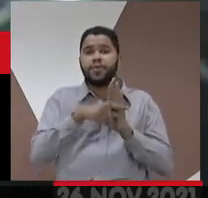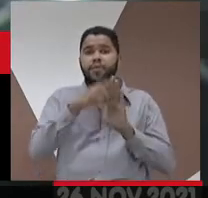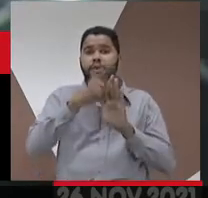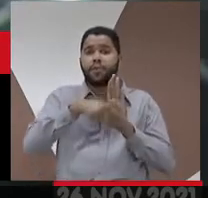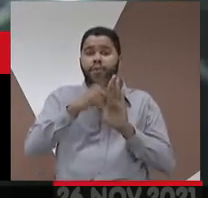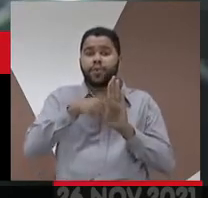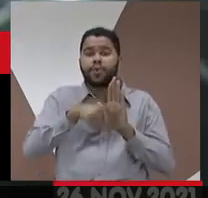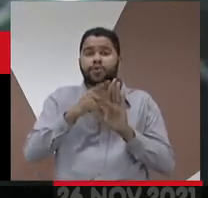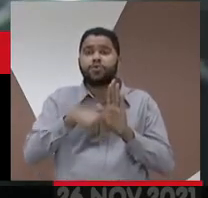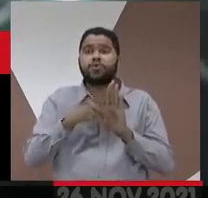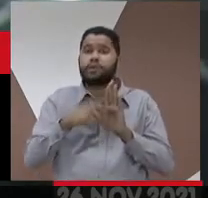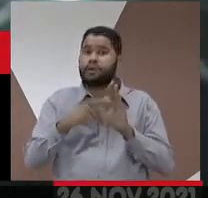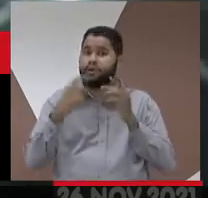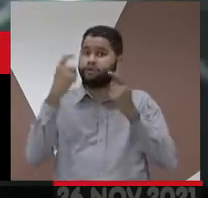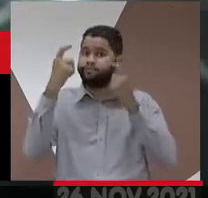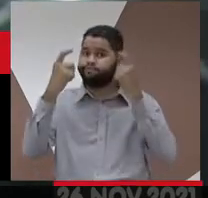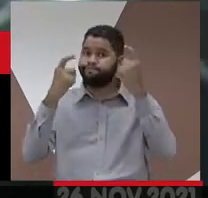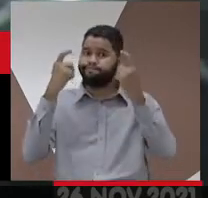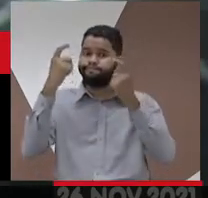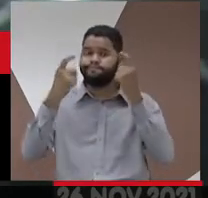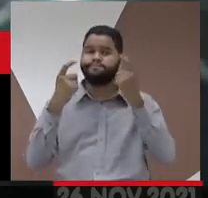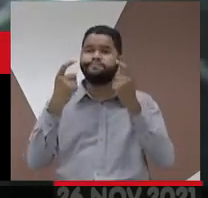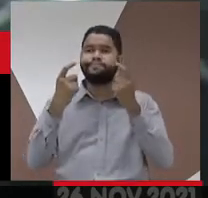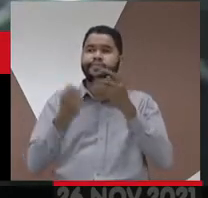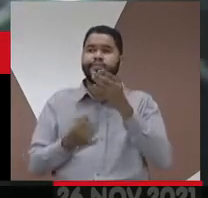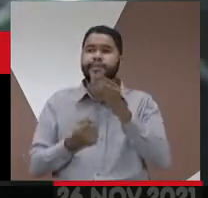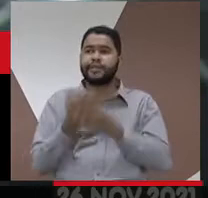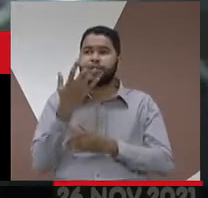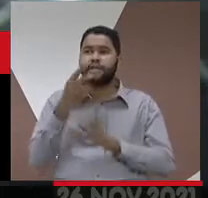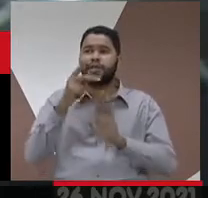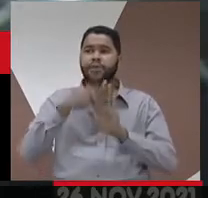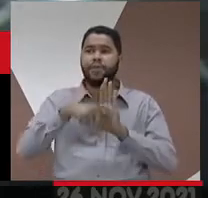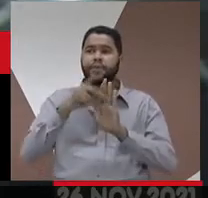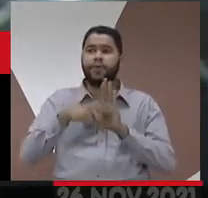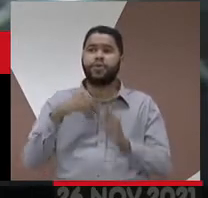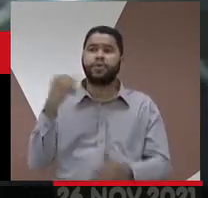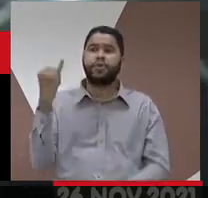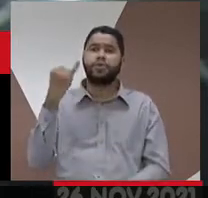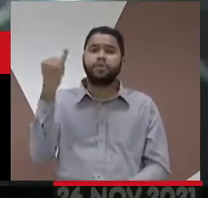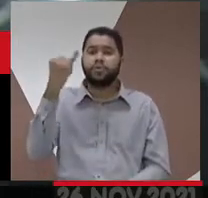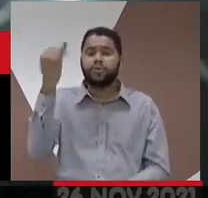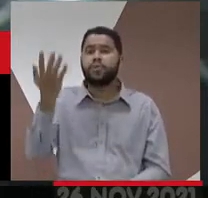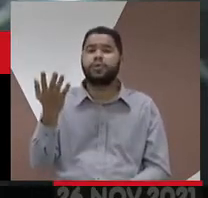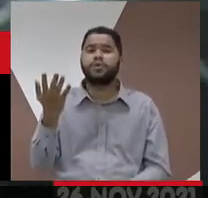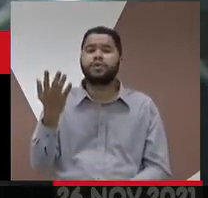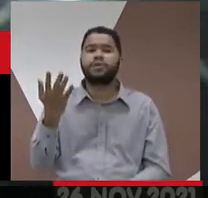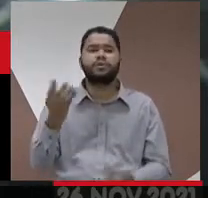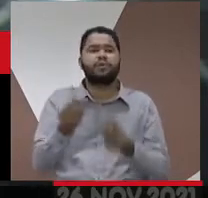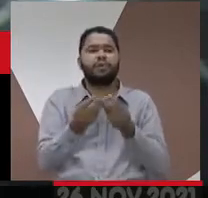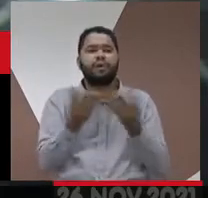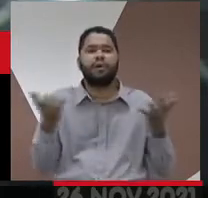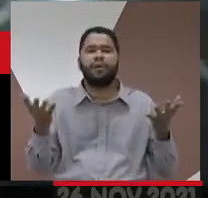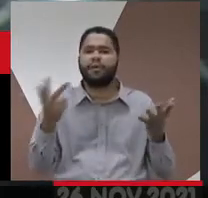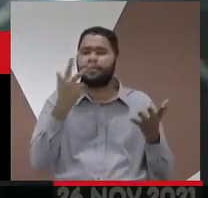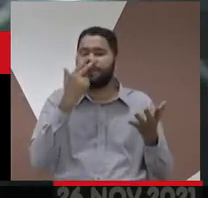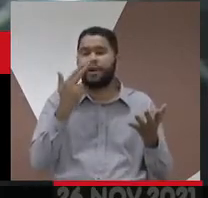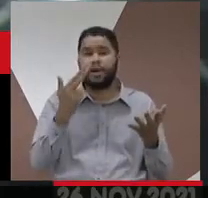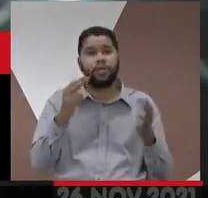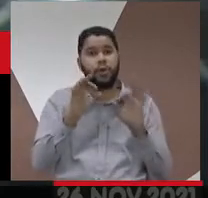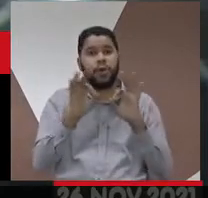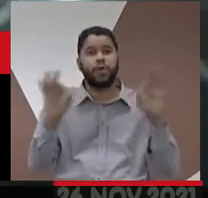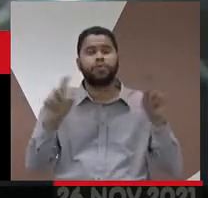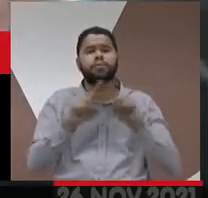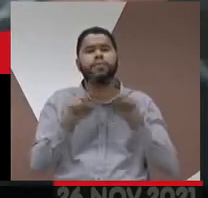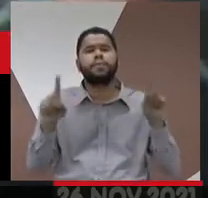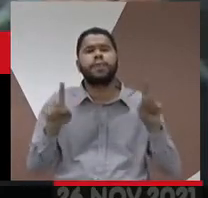são projetos preocupantes, porque quando você cria projetos importantes que não te traz custeio, é ótimo, mas